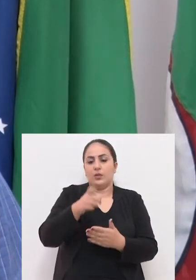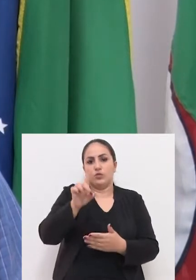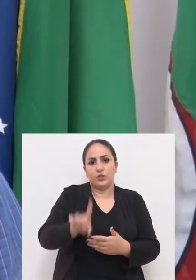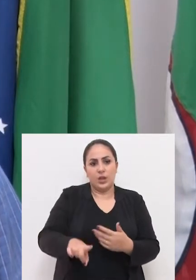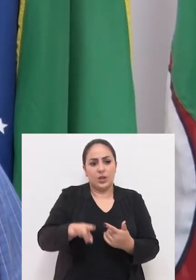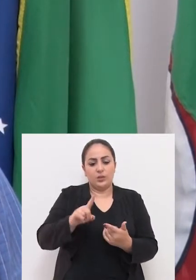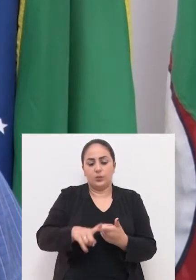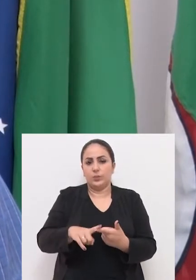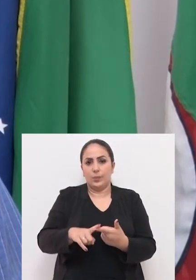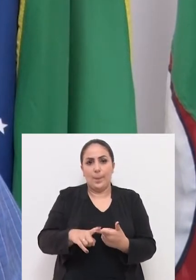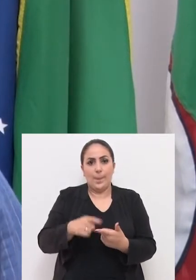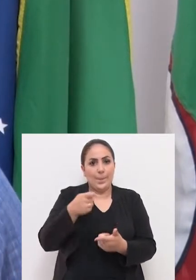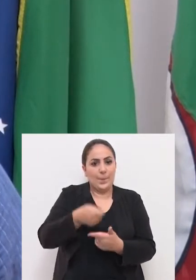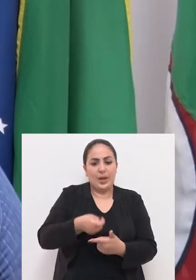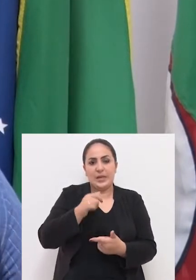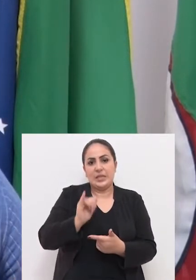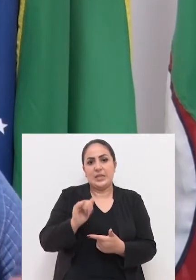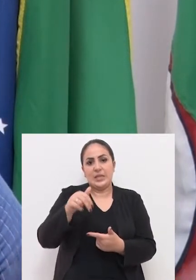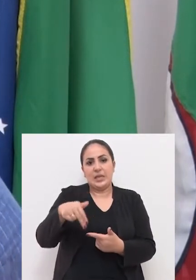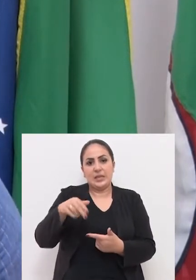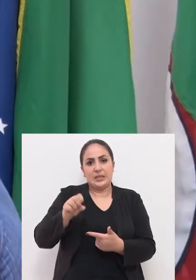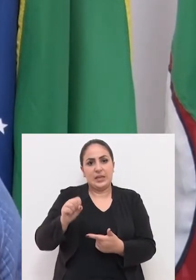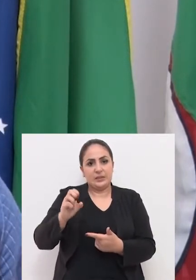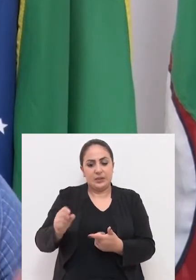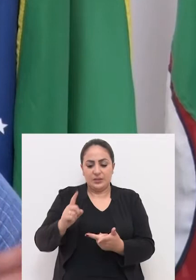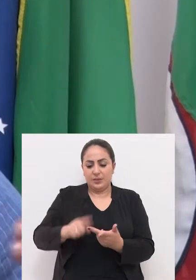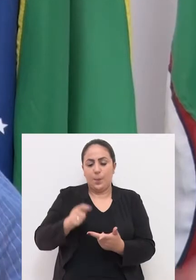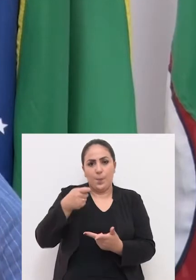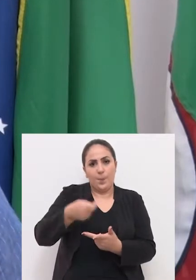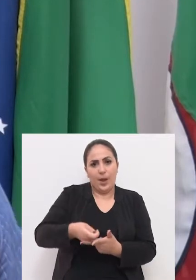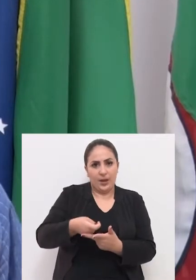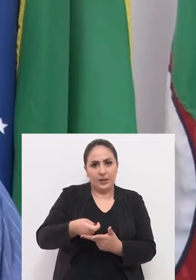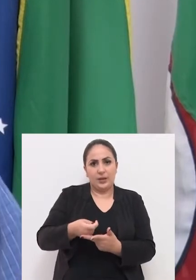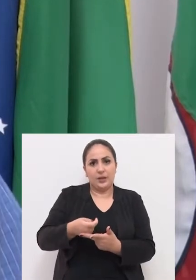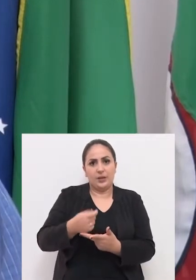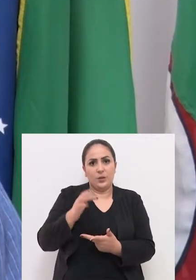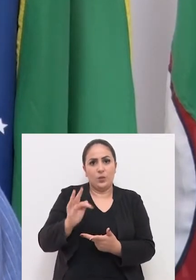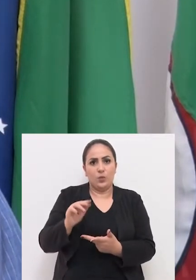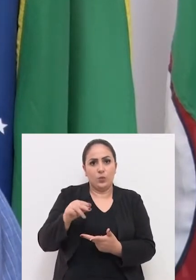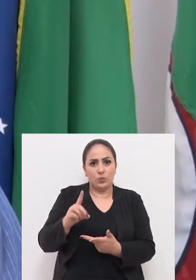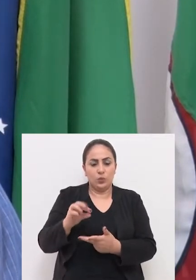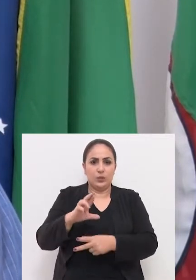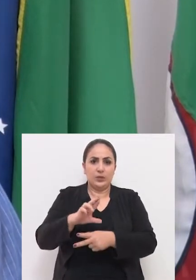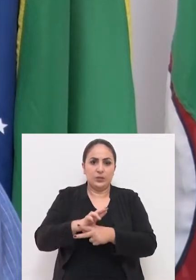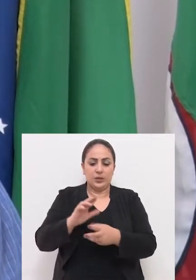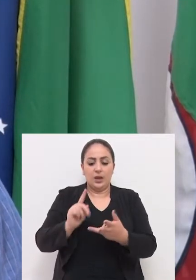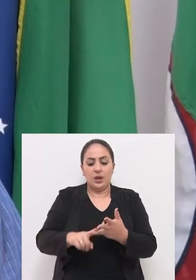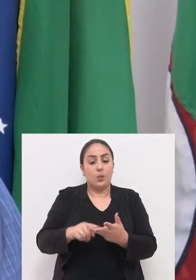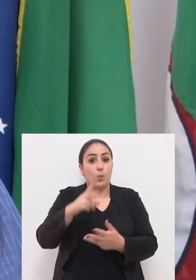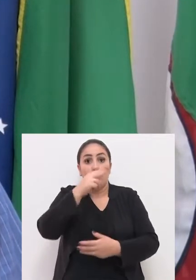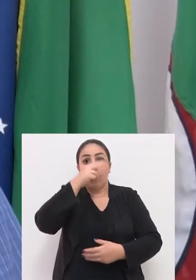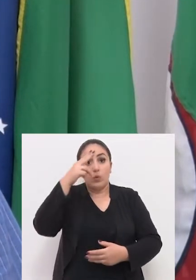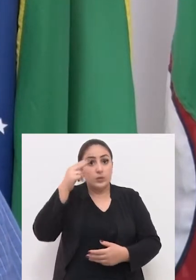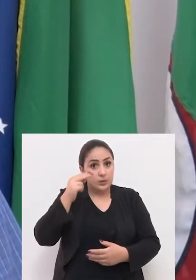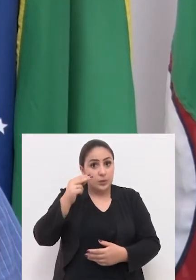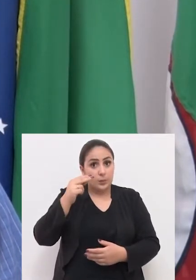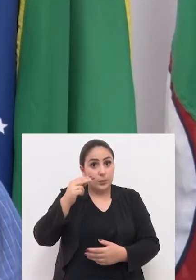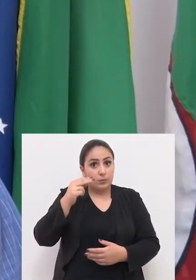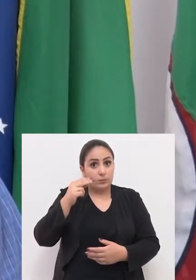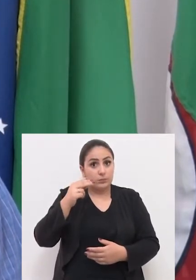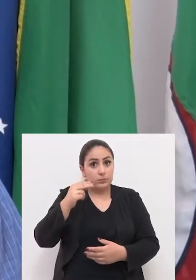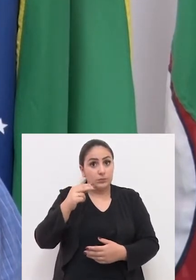desguarnecidos, sem pagar os direitos, sem pagar INSS, sem pagar fundo de garantia. E o